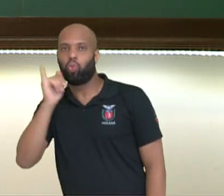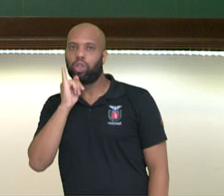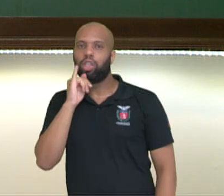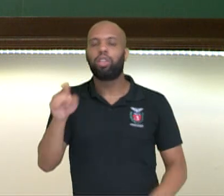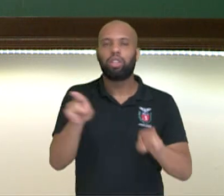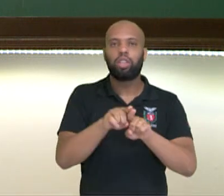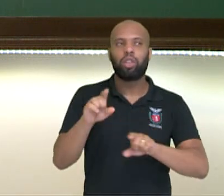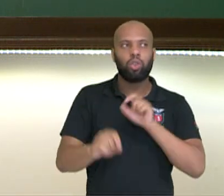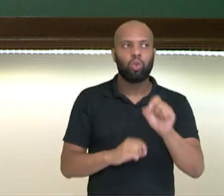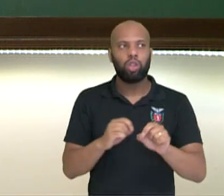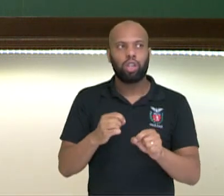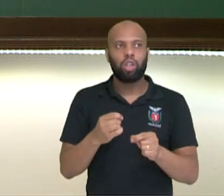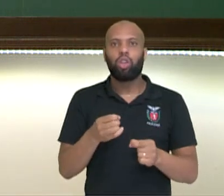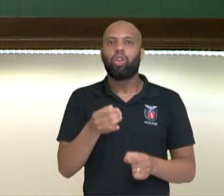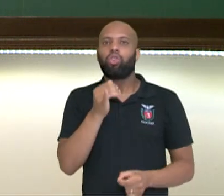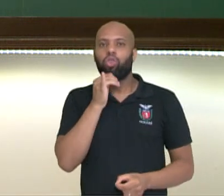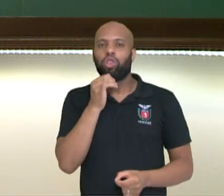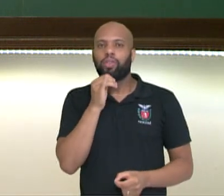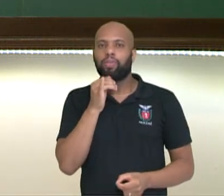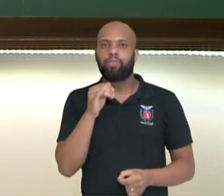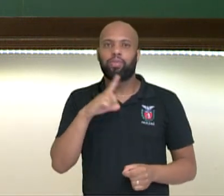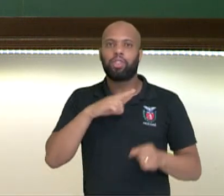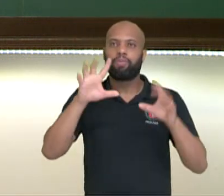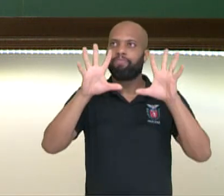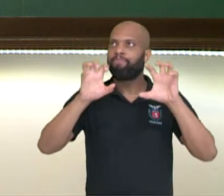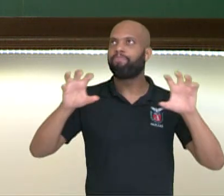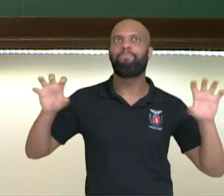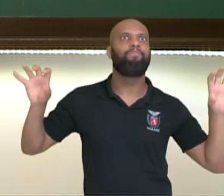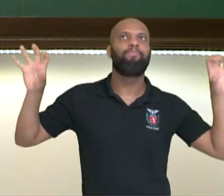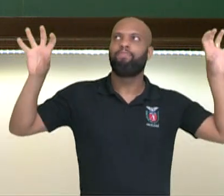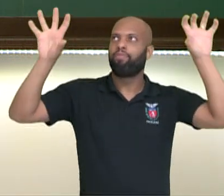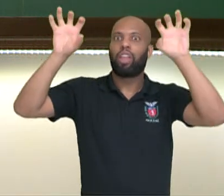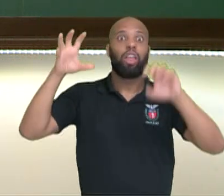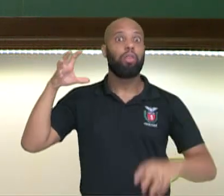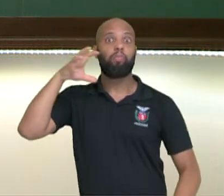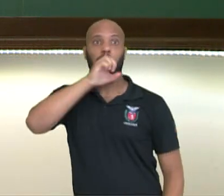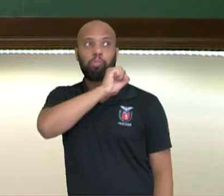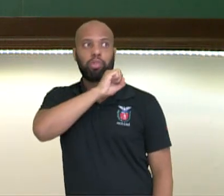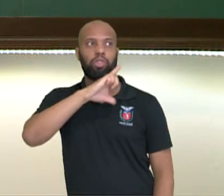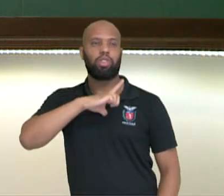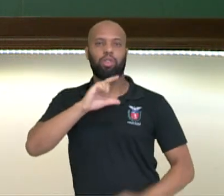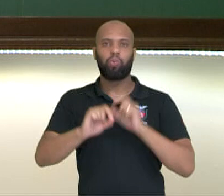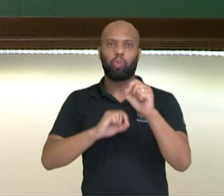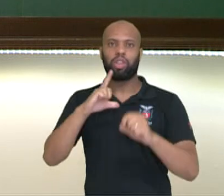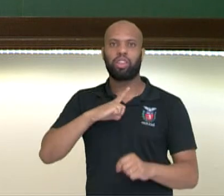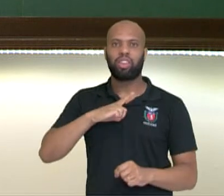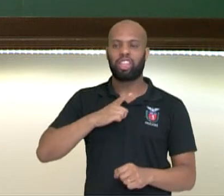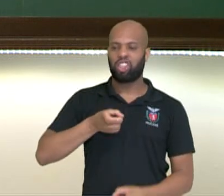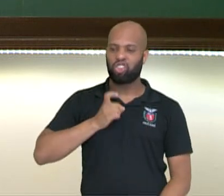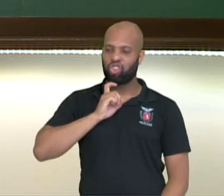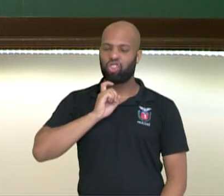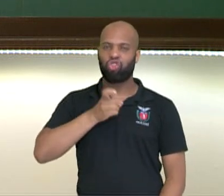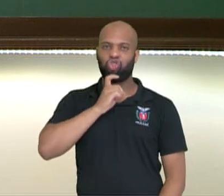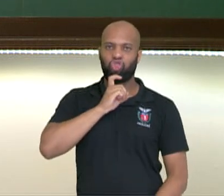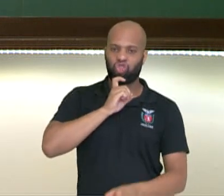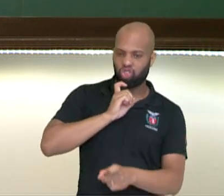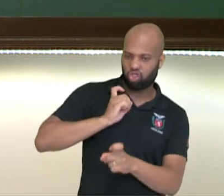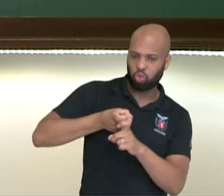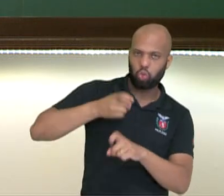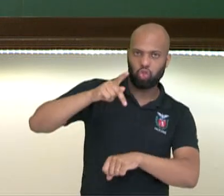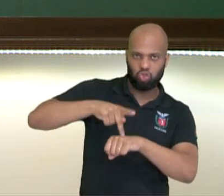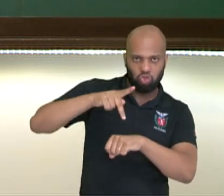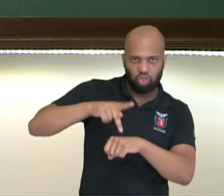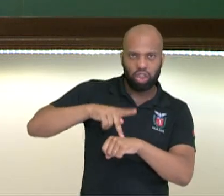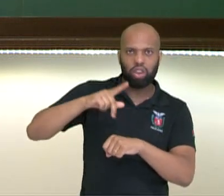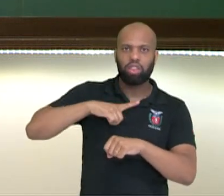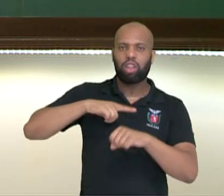atrito é a formação de nuvens. Quando as nuvens se formam muito rápido, as partículas de gelo que se forma durante a expansão da